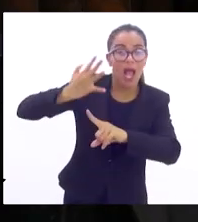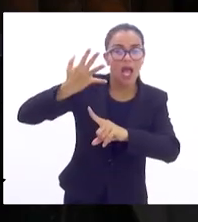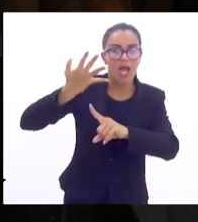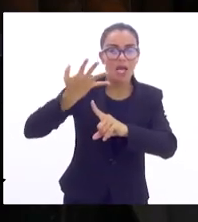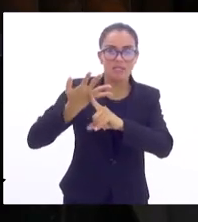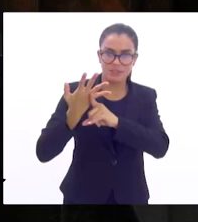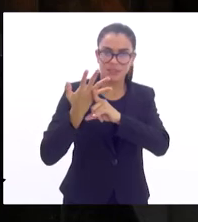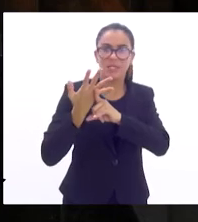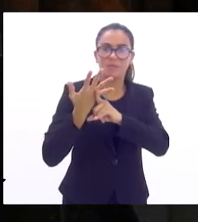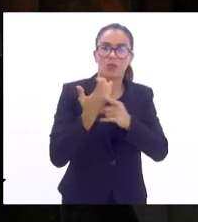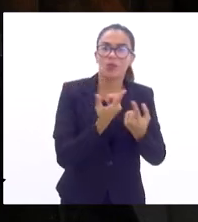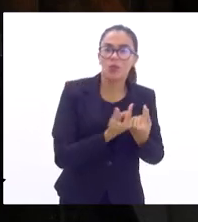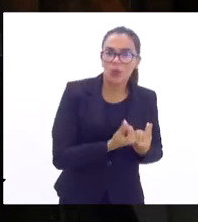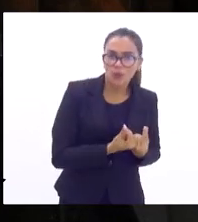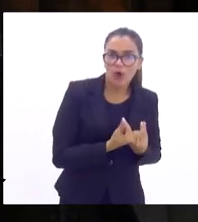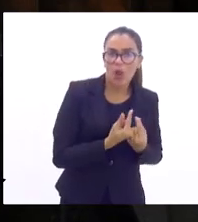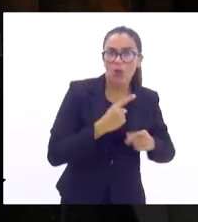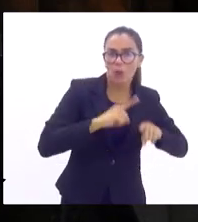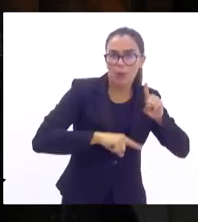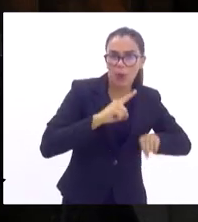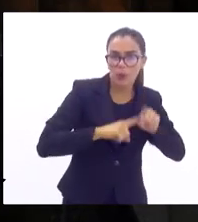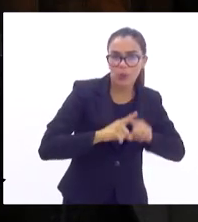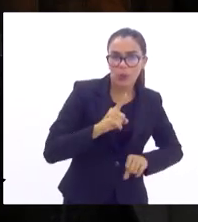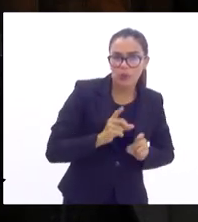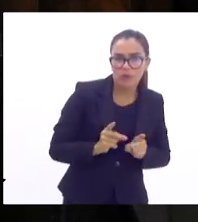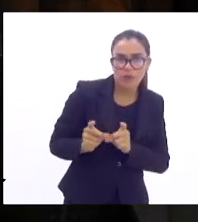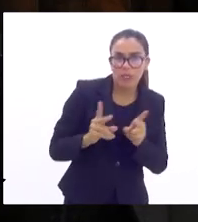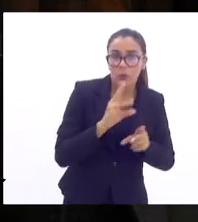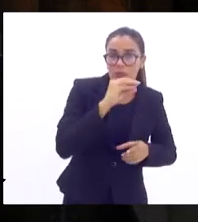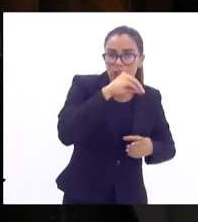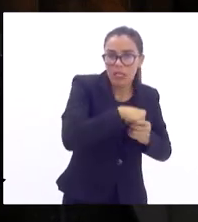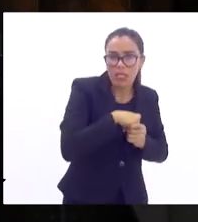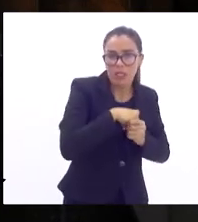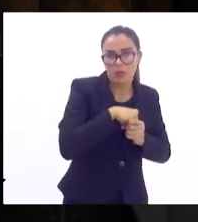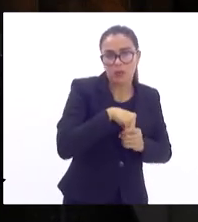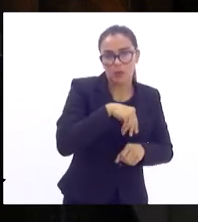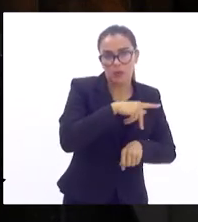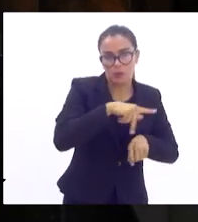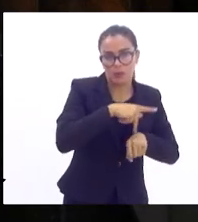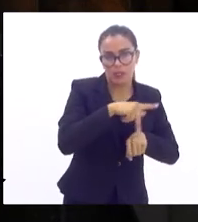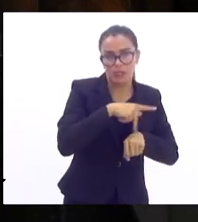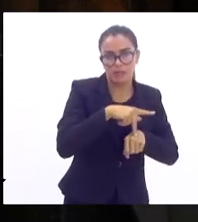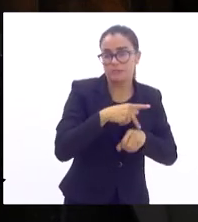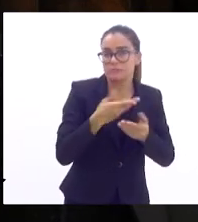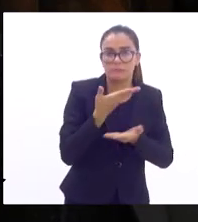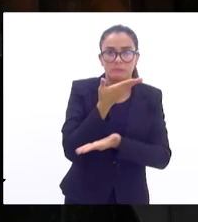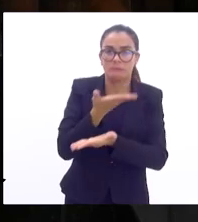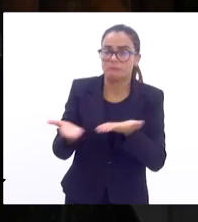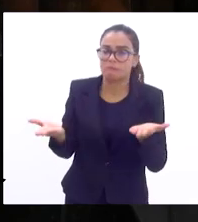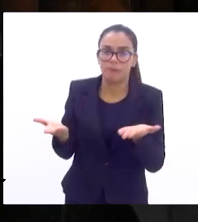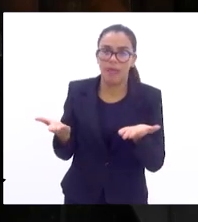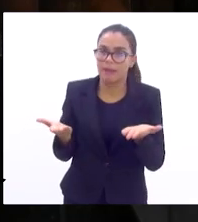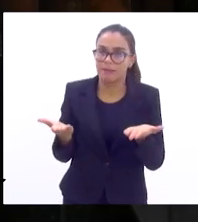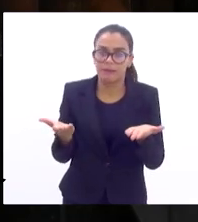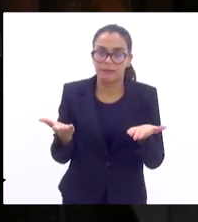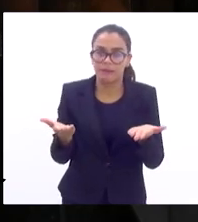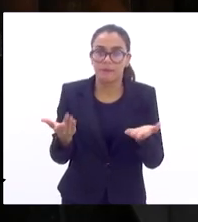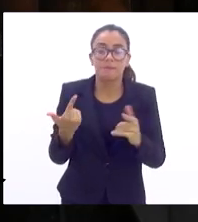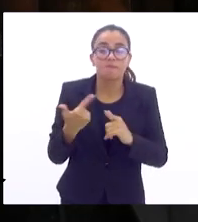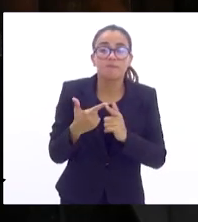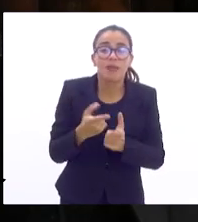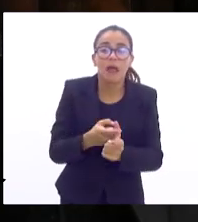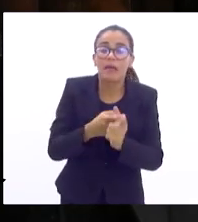produto interno bruto perdes No mínimo a sua soberania essa dívida fica